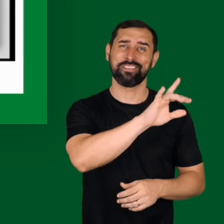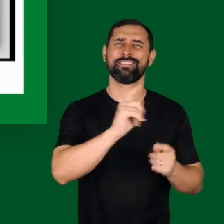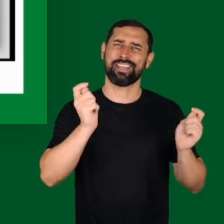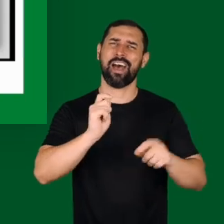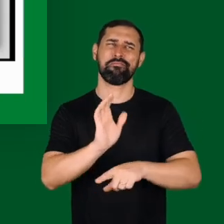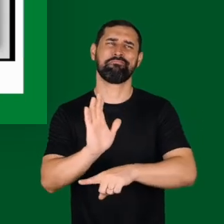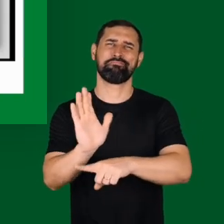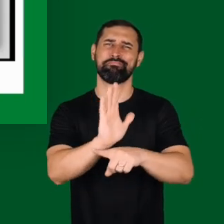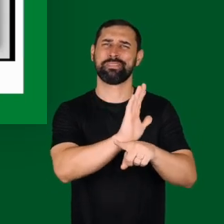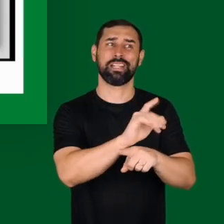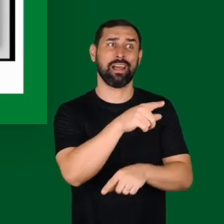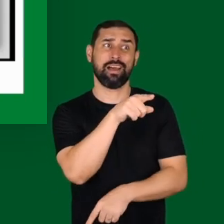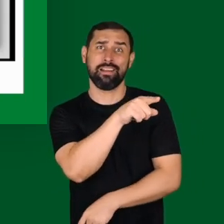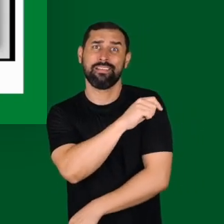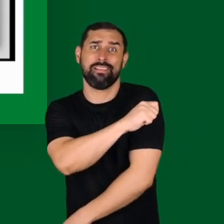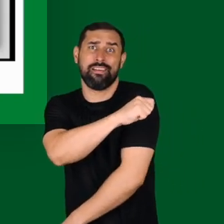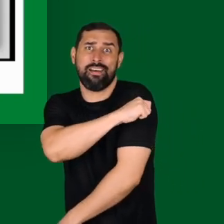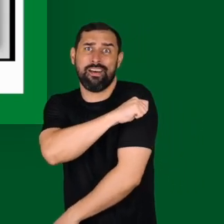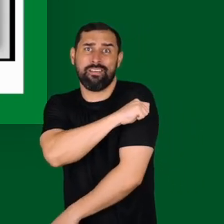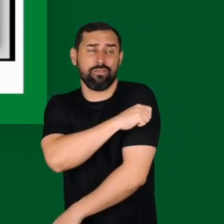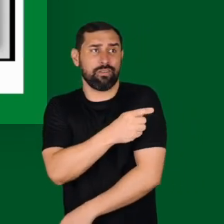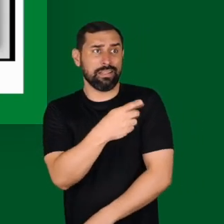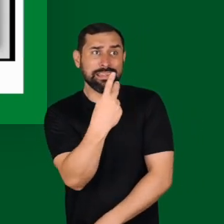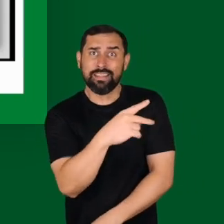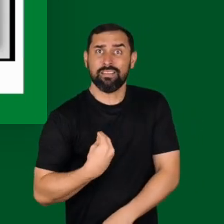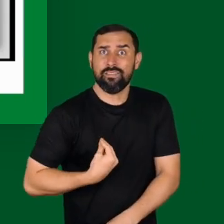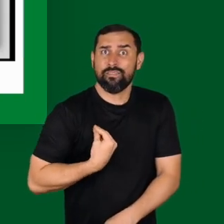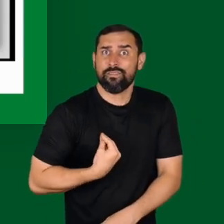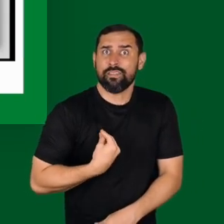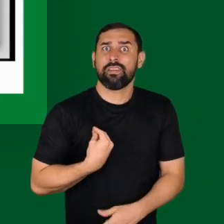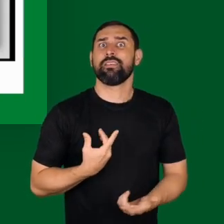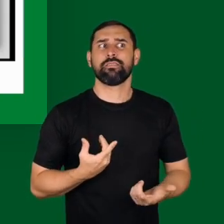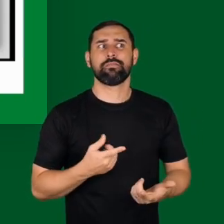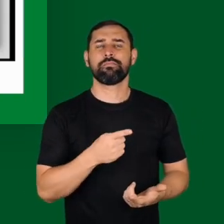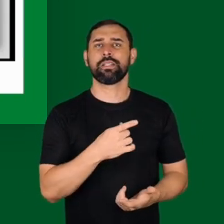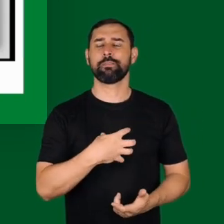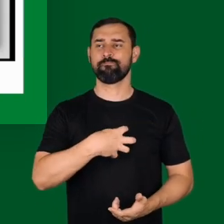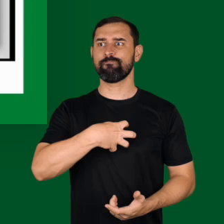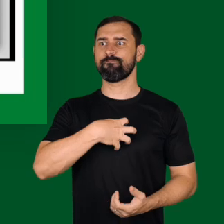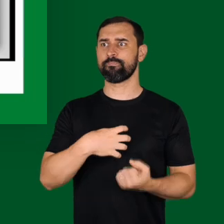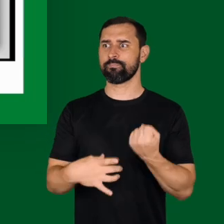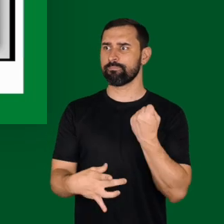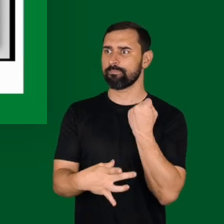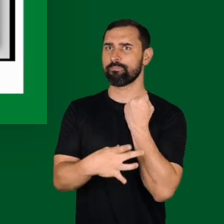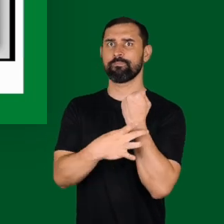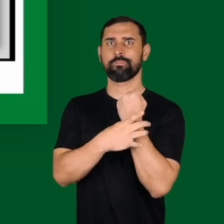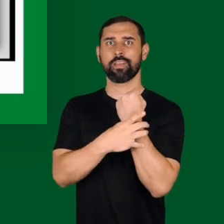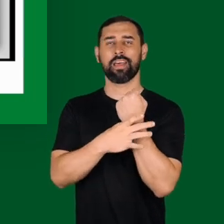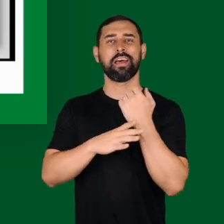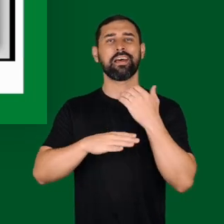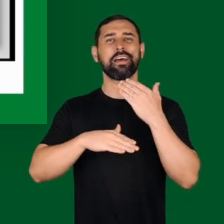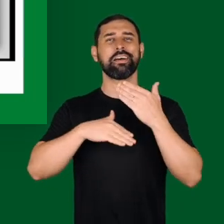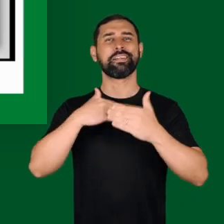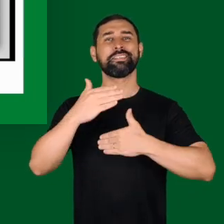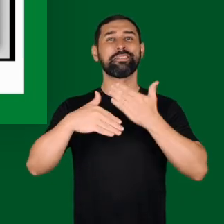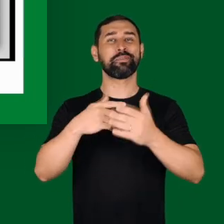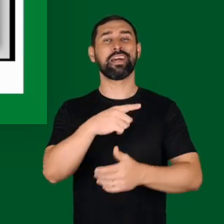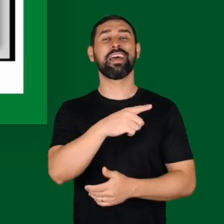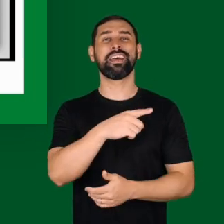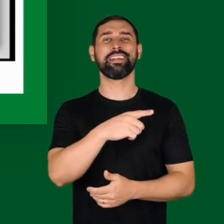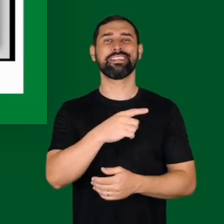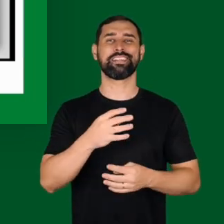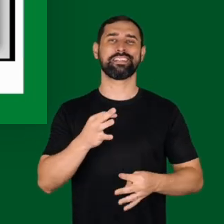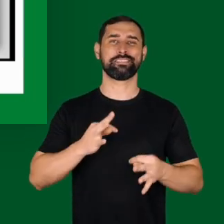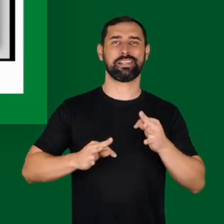seu jeito, realmente pode contribuir para que a vida desse aluno na escola realmente seja, que ele se sinta seguro para que